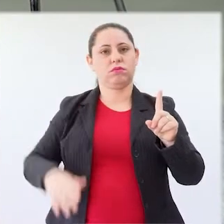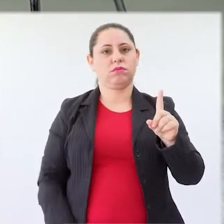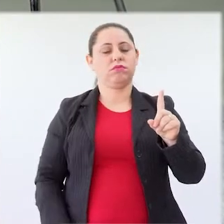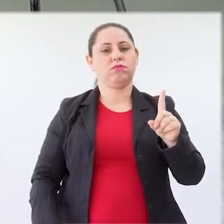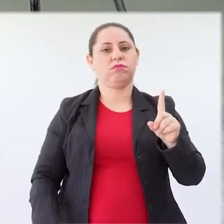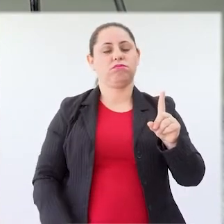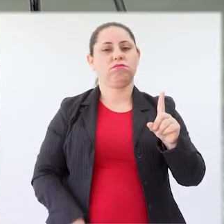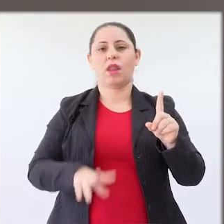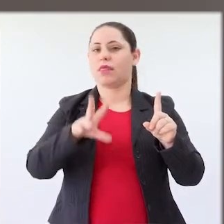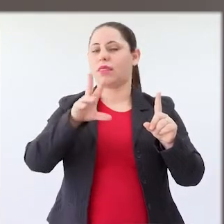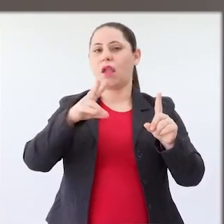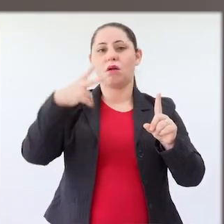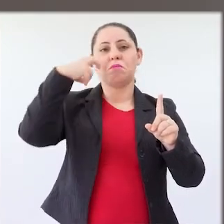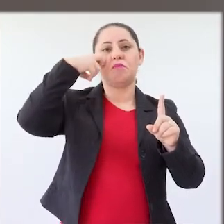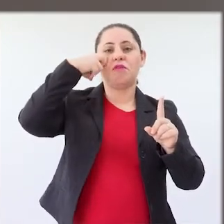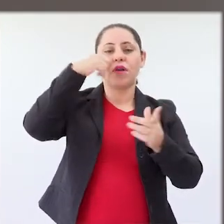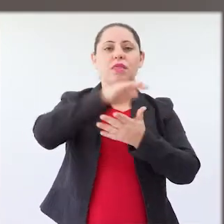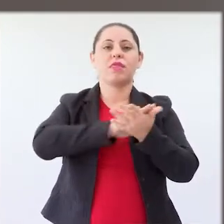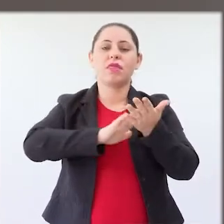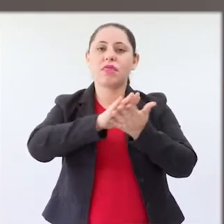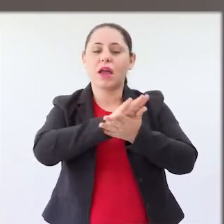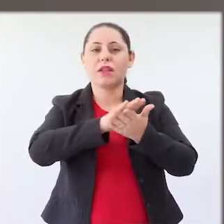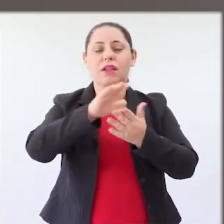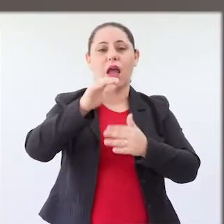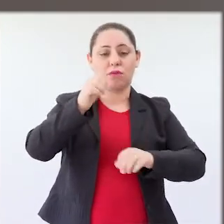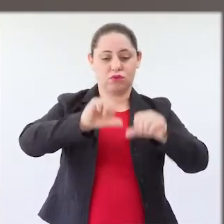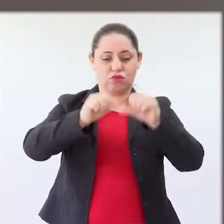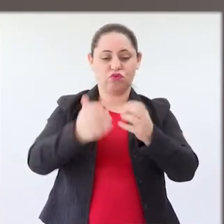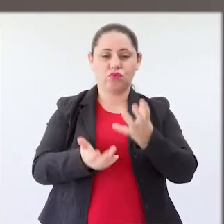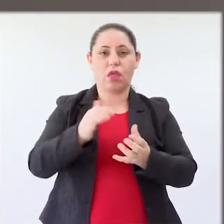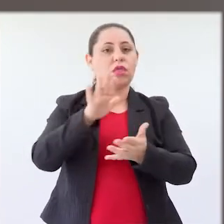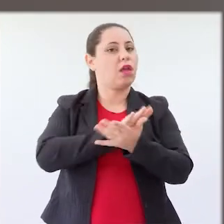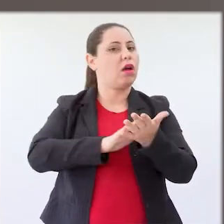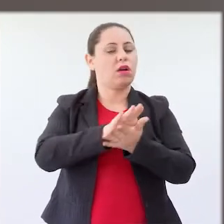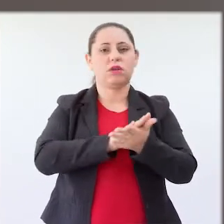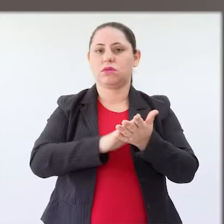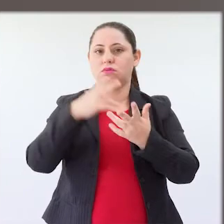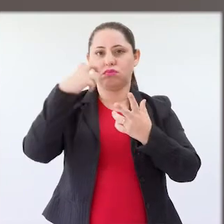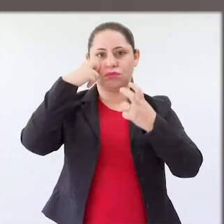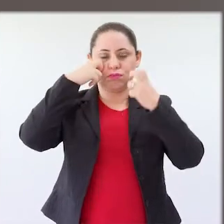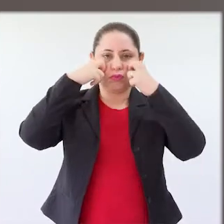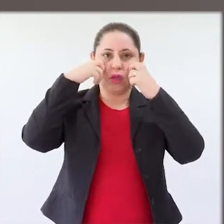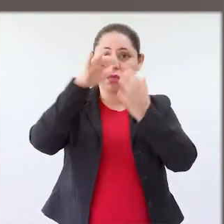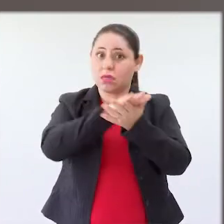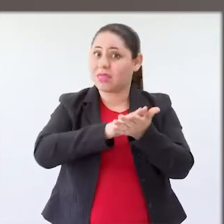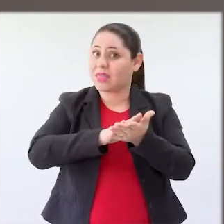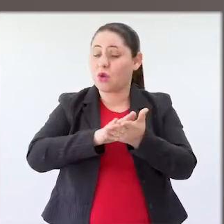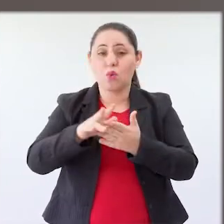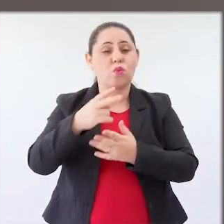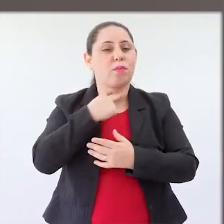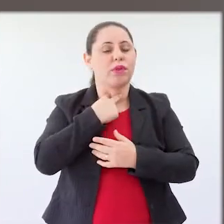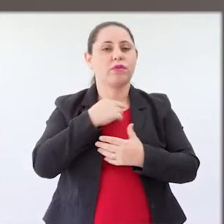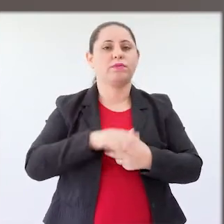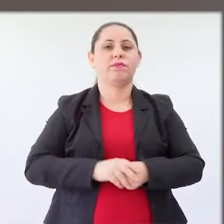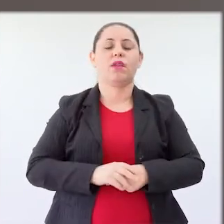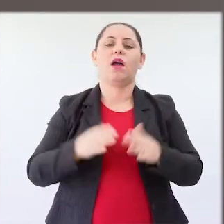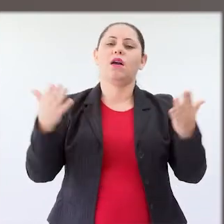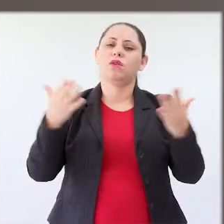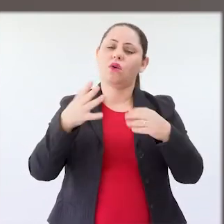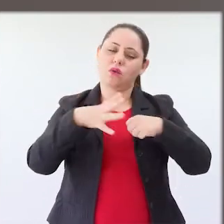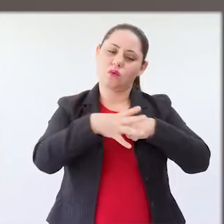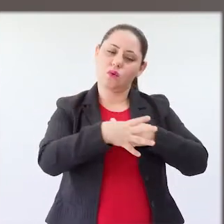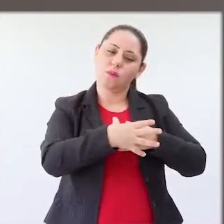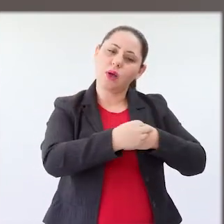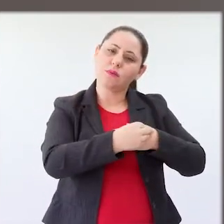nunca, jamais. Nunca. Nem toxina, nem preenchimento, nenhum tipo de procedimento eu realizo em gestantes. Né? Agora, quando